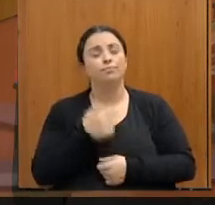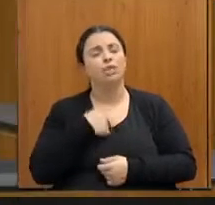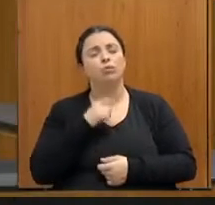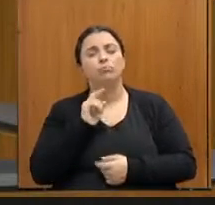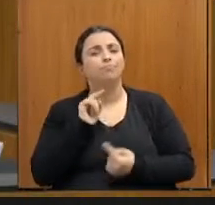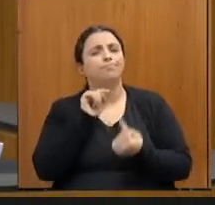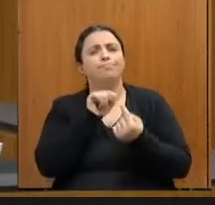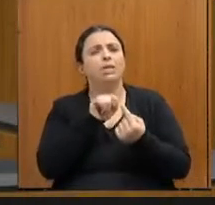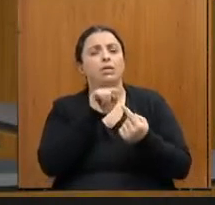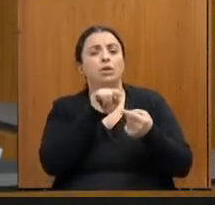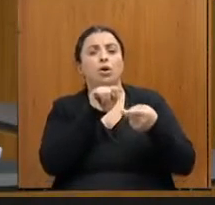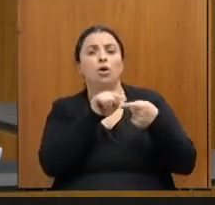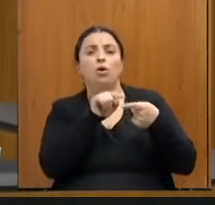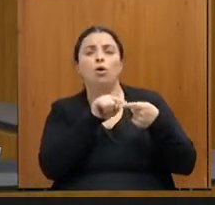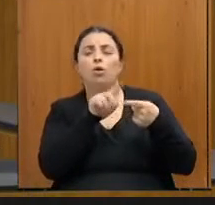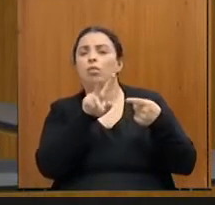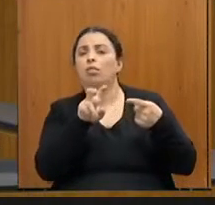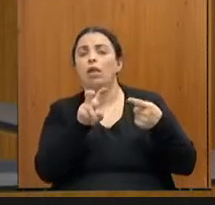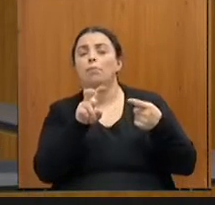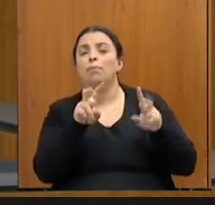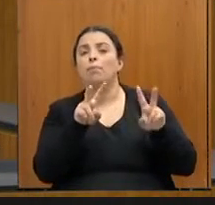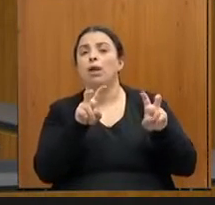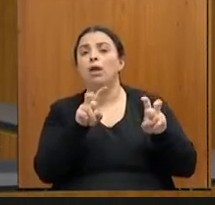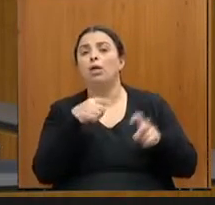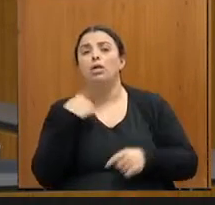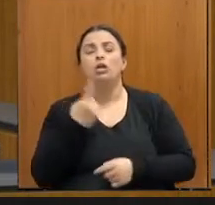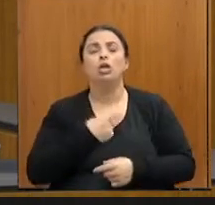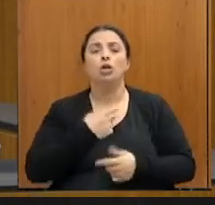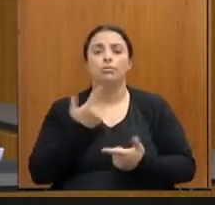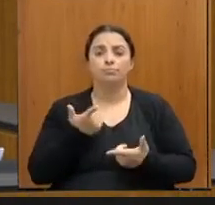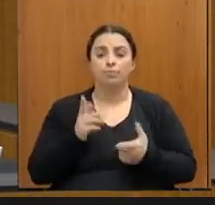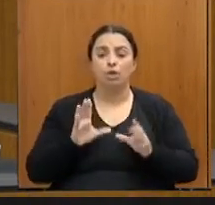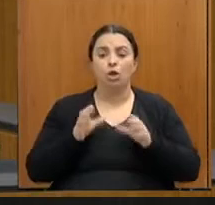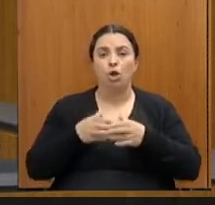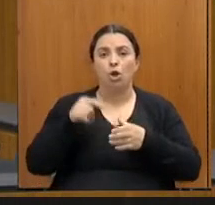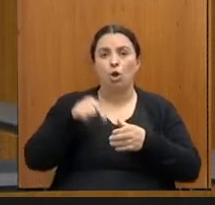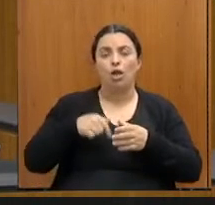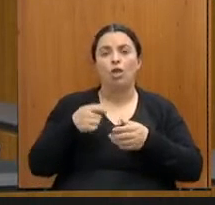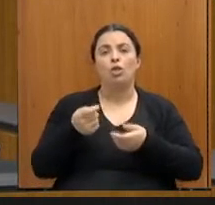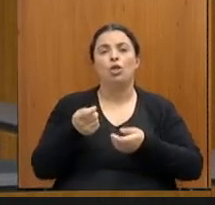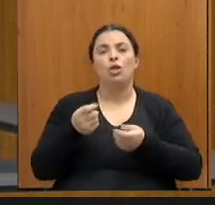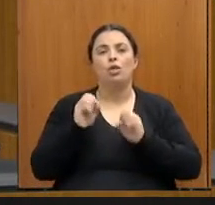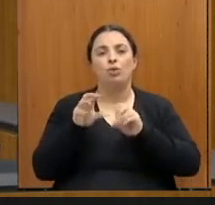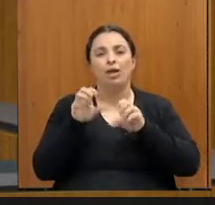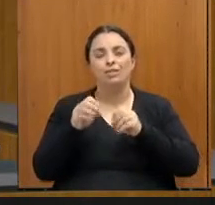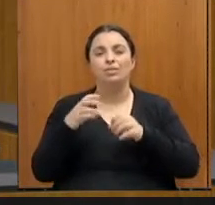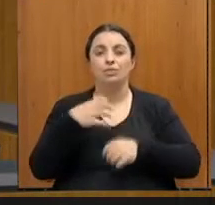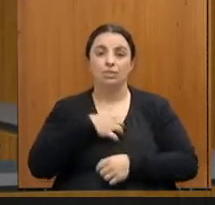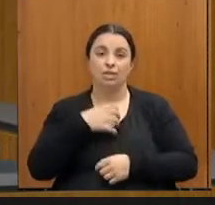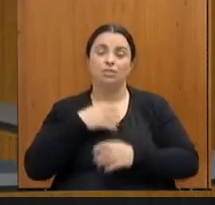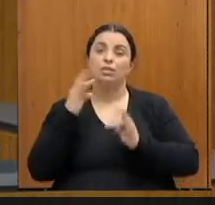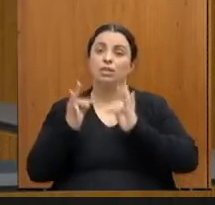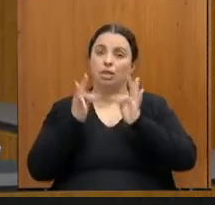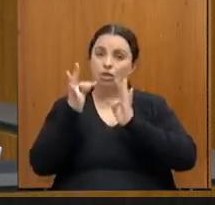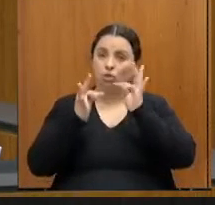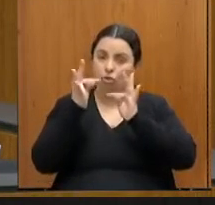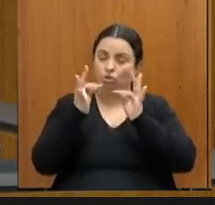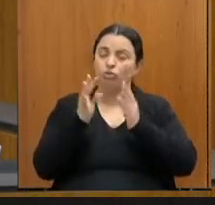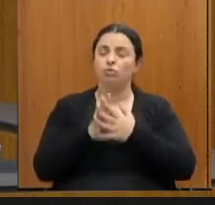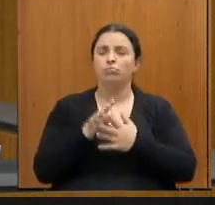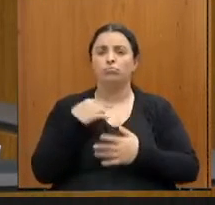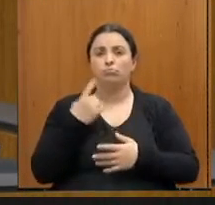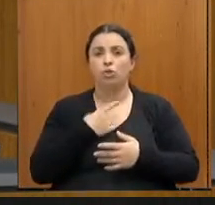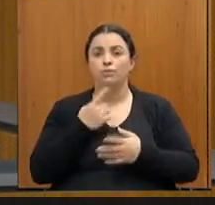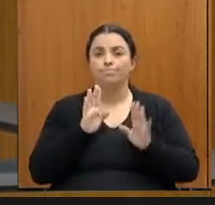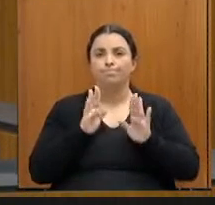questão que é aqui nós temos trabalhado na comissão de Educação Ciência e Tecnologia inclusive com